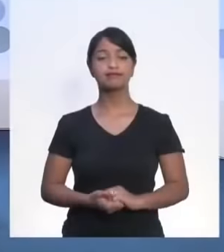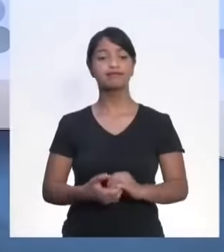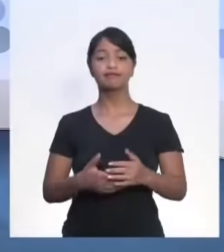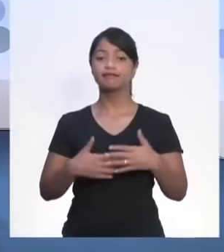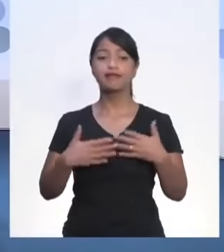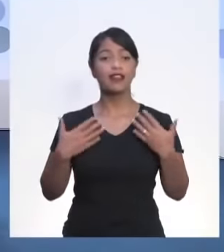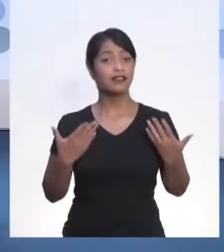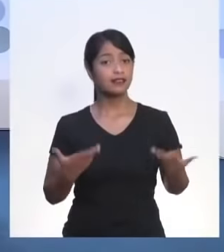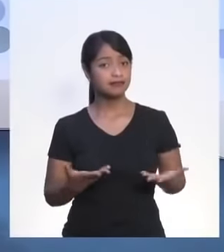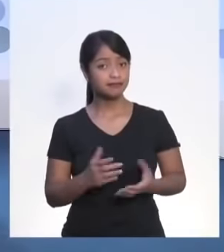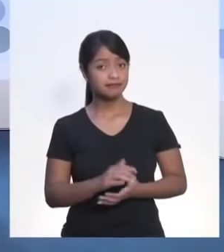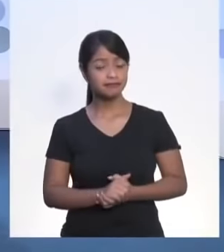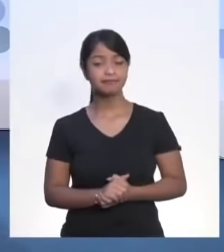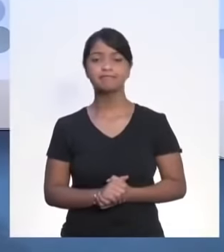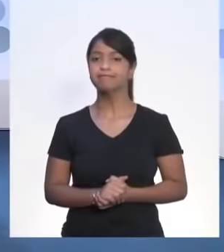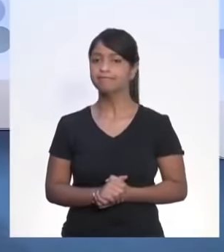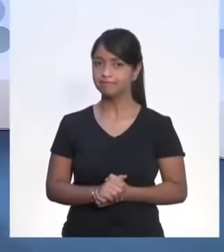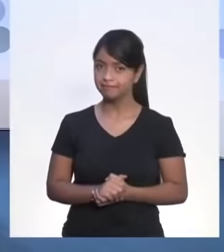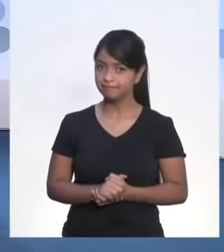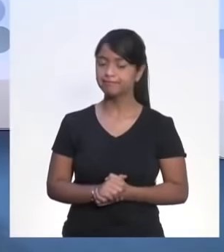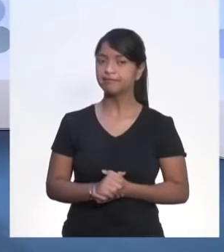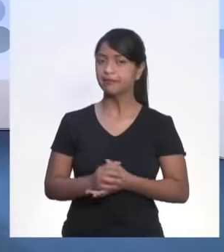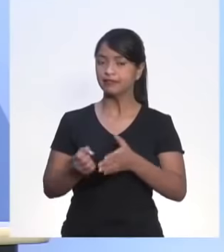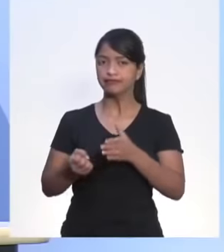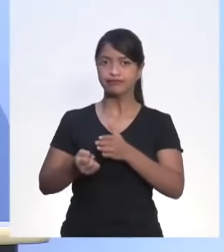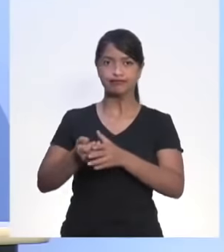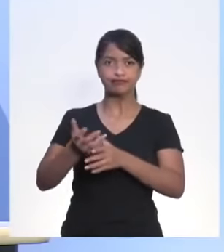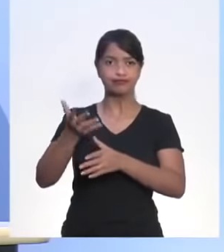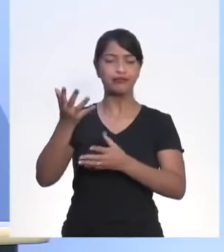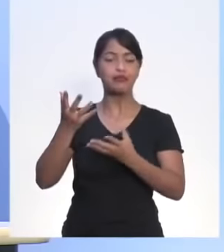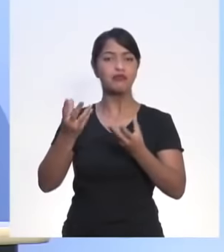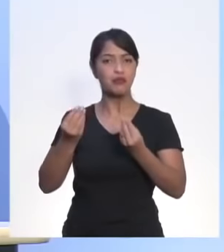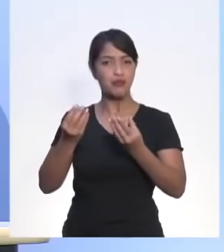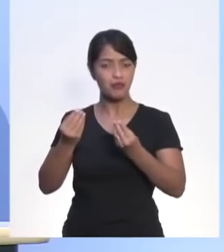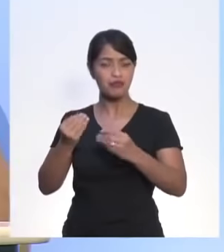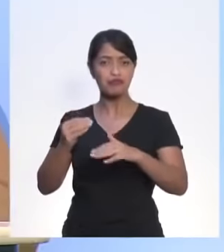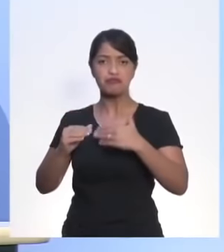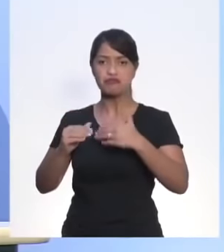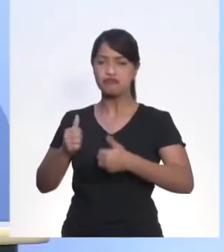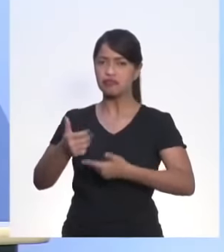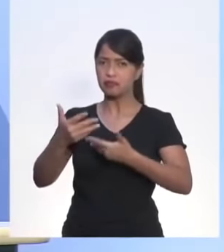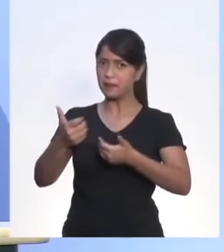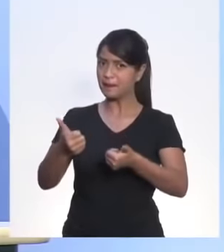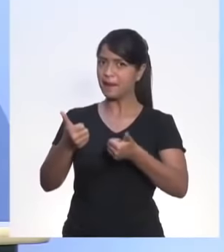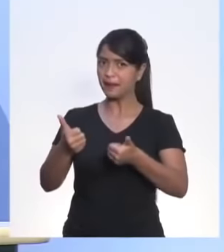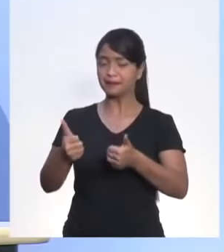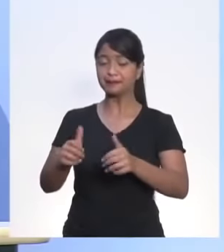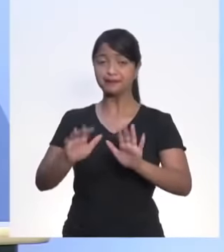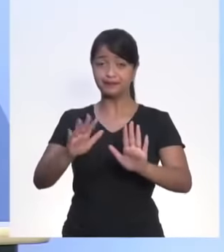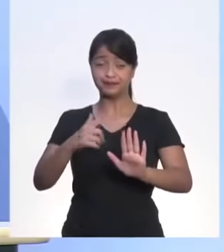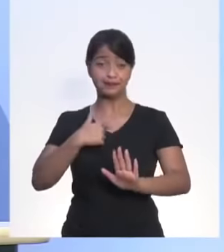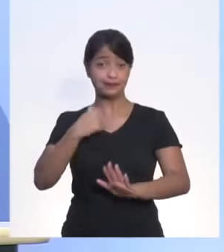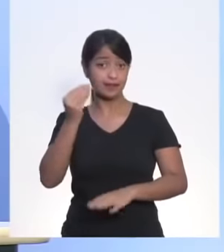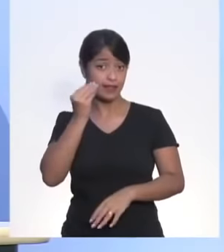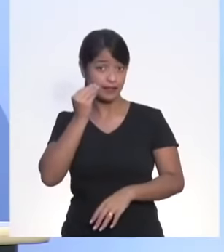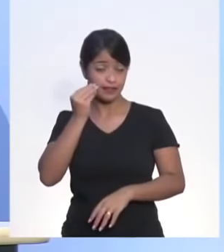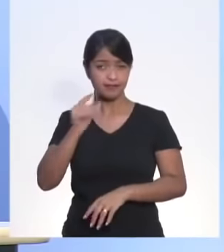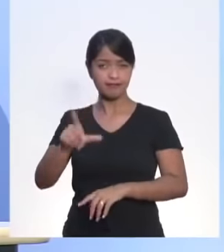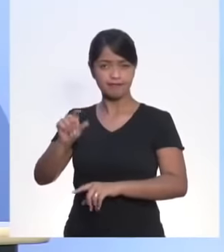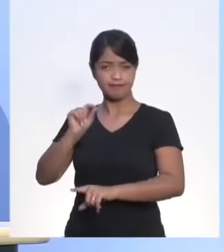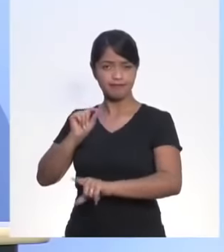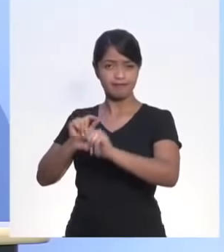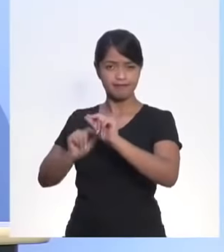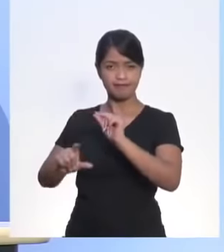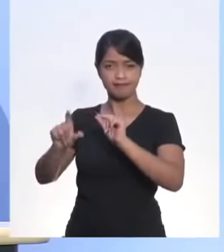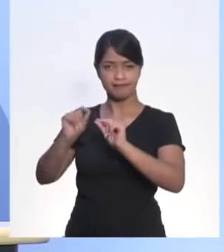aí, Mônica? Olha, gente, várias. Vocês foram muito bem. Mas eu vou tentar pontuar aqui as mínimas diferenças